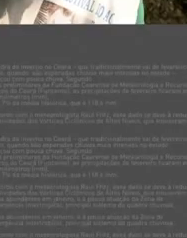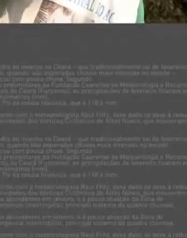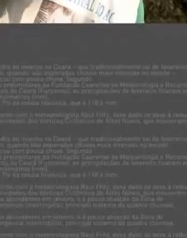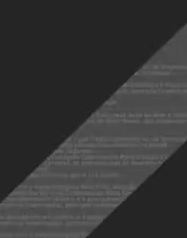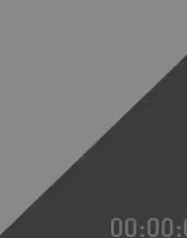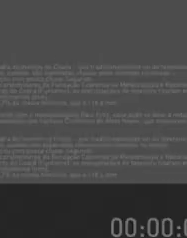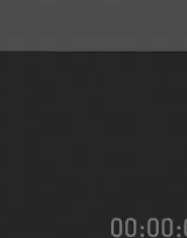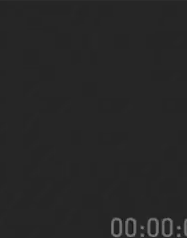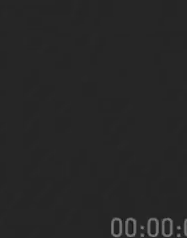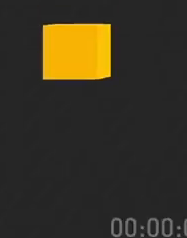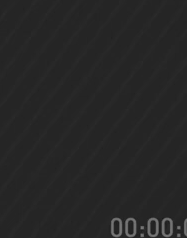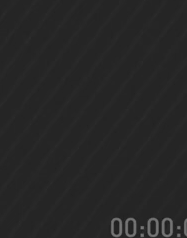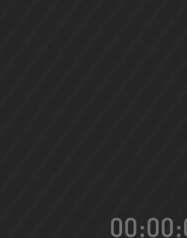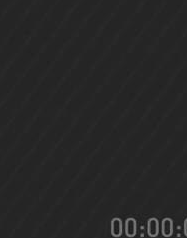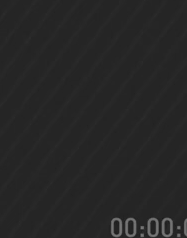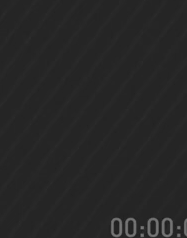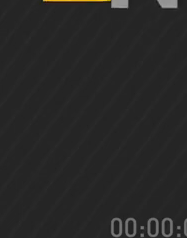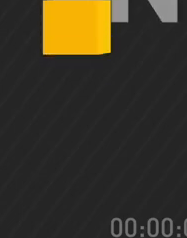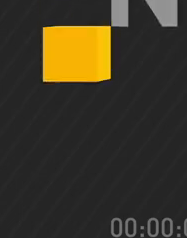ae